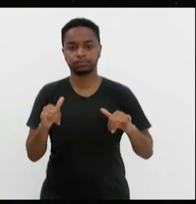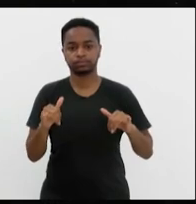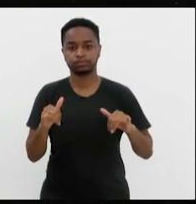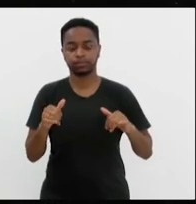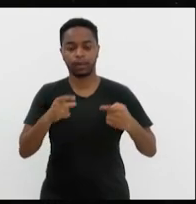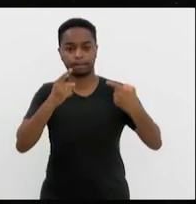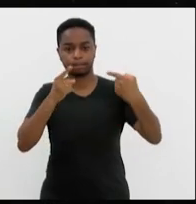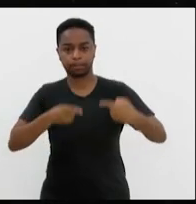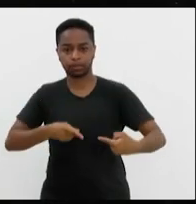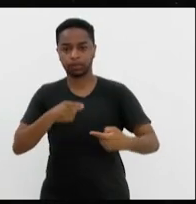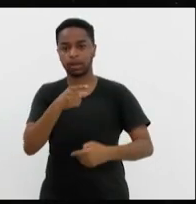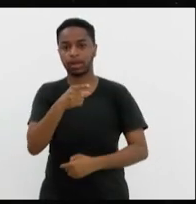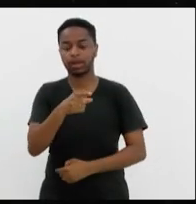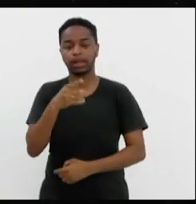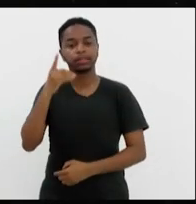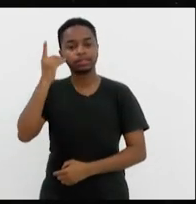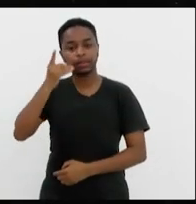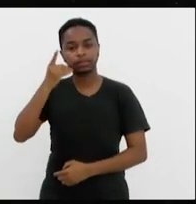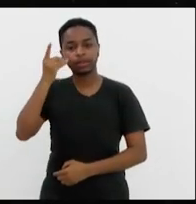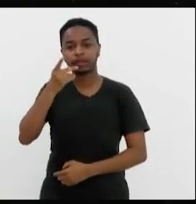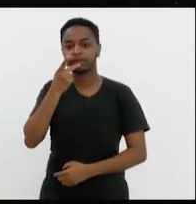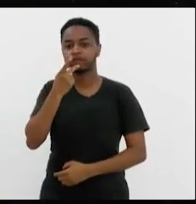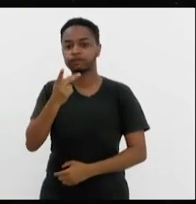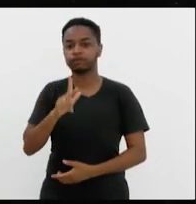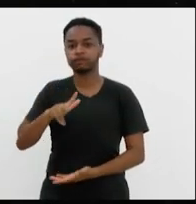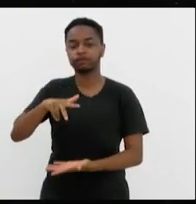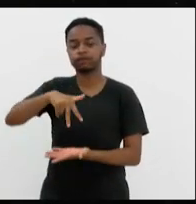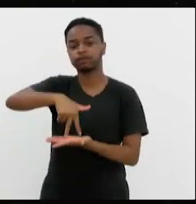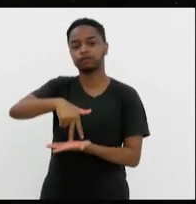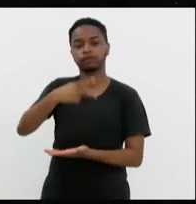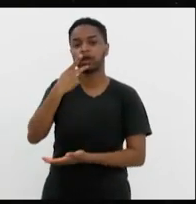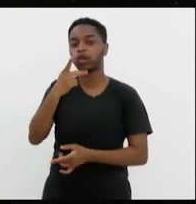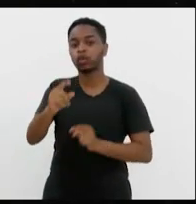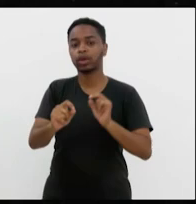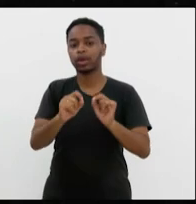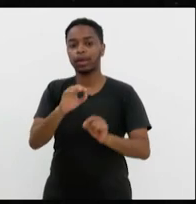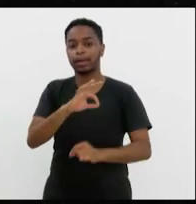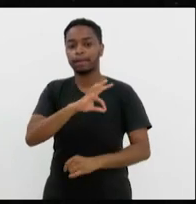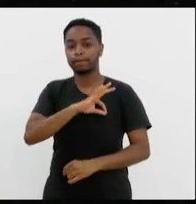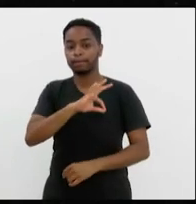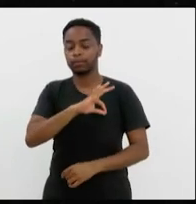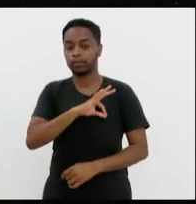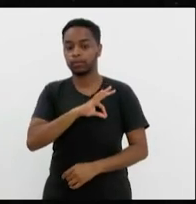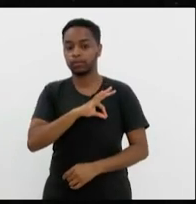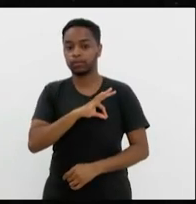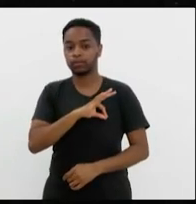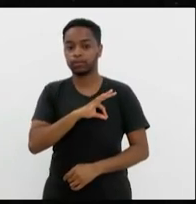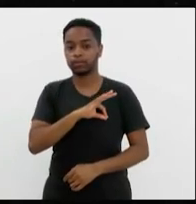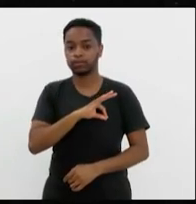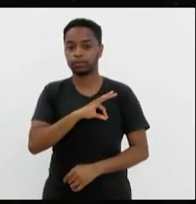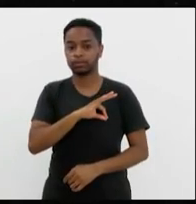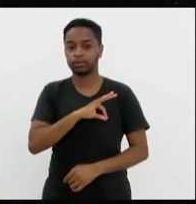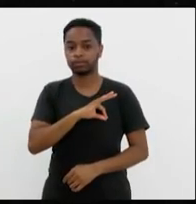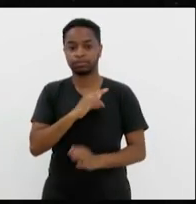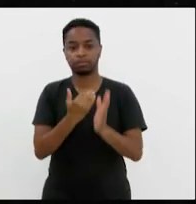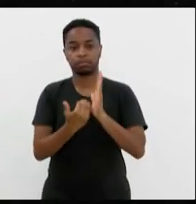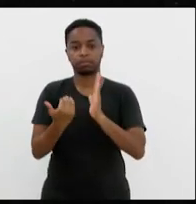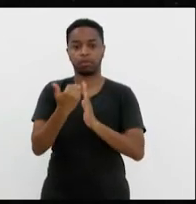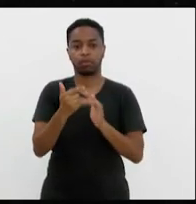as palavras de uma deputada que subiu e falou que o policial, a polícia vem se excedendo